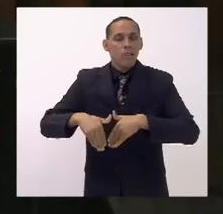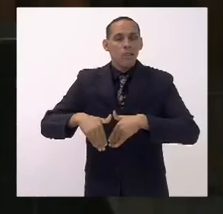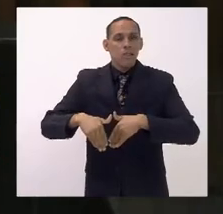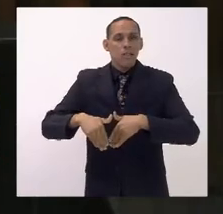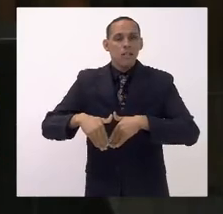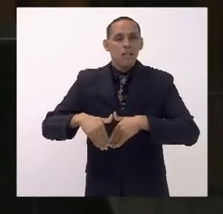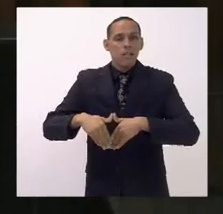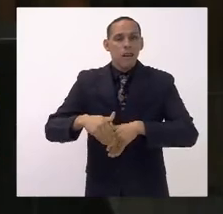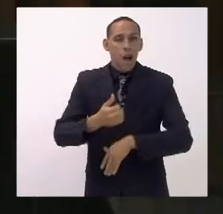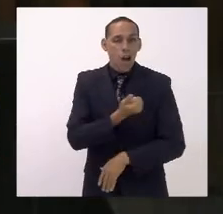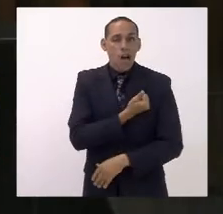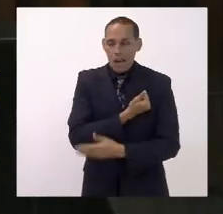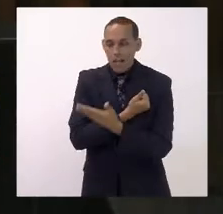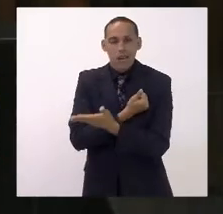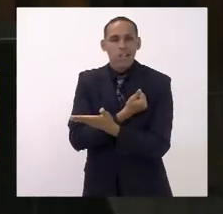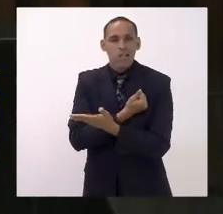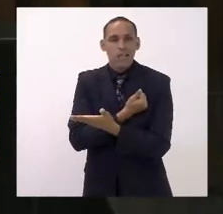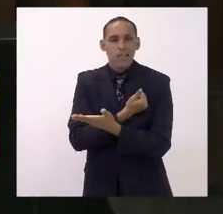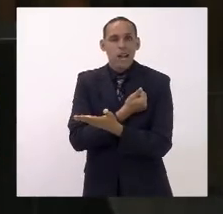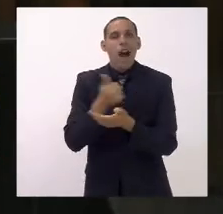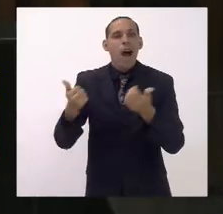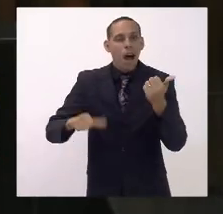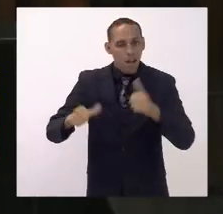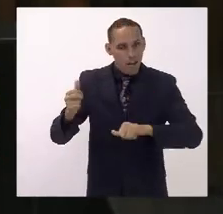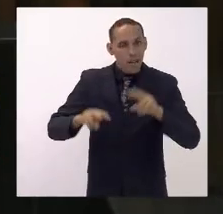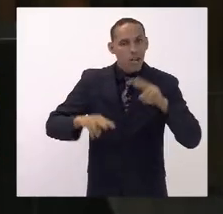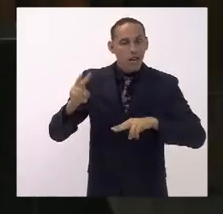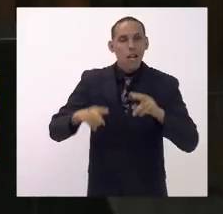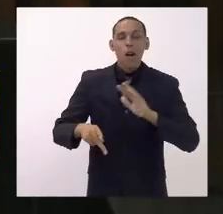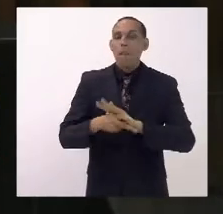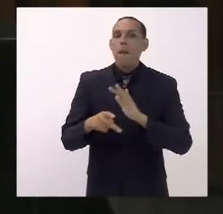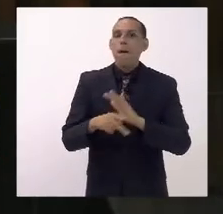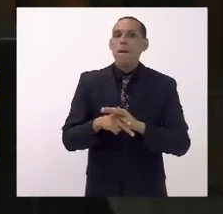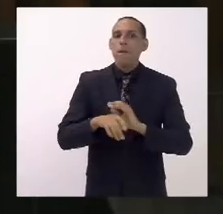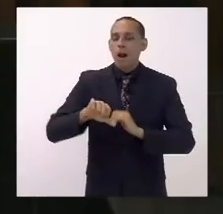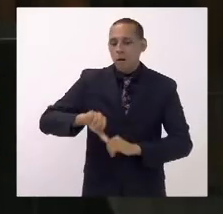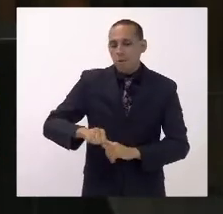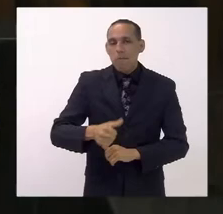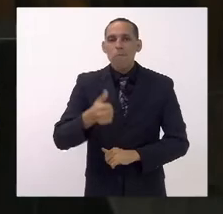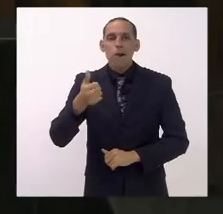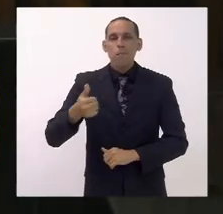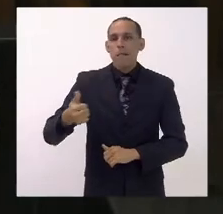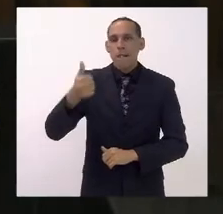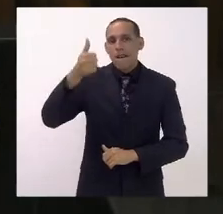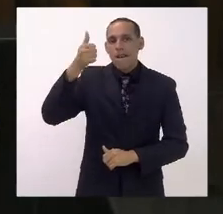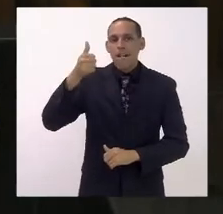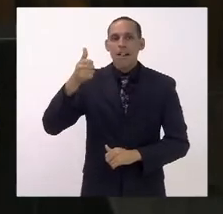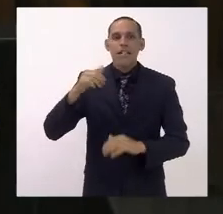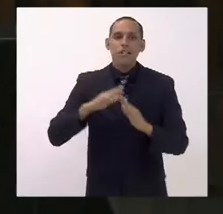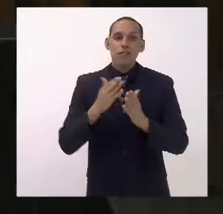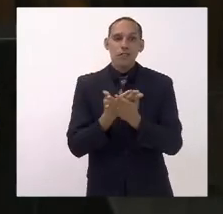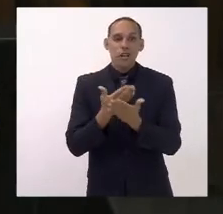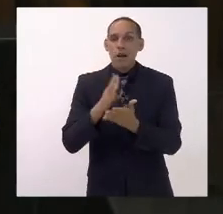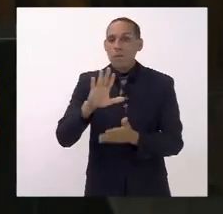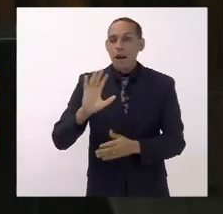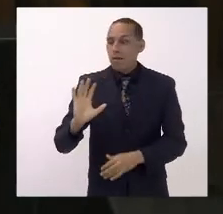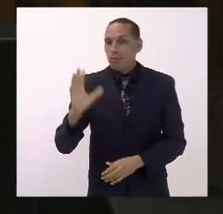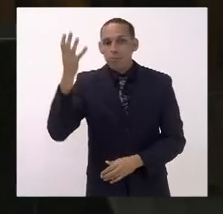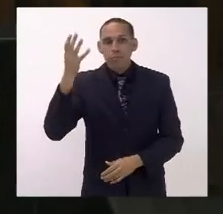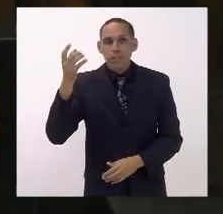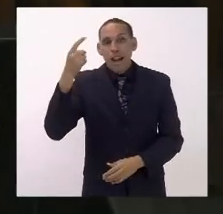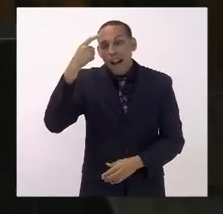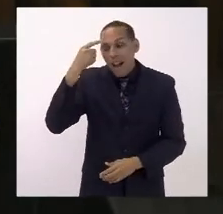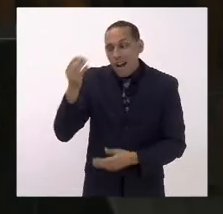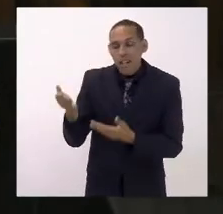que vale nota e que, ao mesmo tempo, é uma avaliação da qualidade das escolas após ter tido uma tragédia como essa. Isso é muito